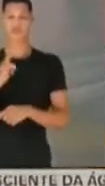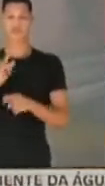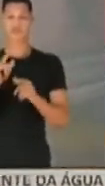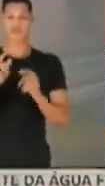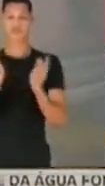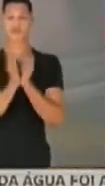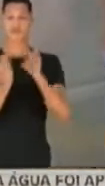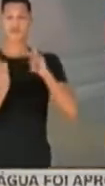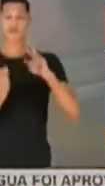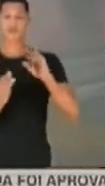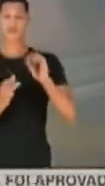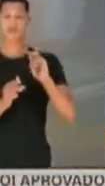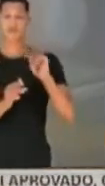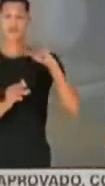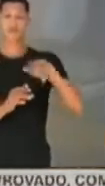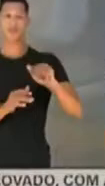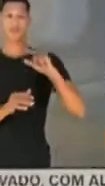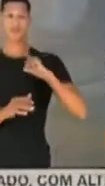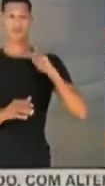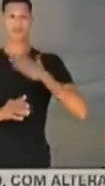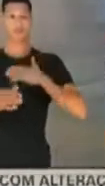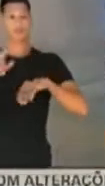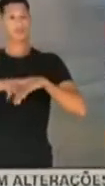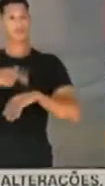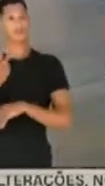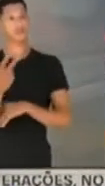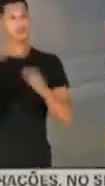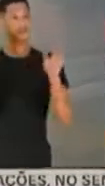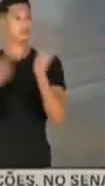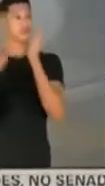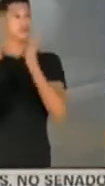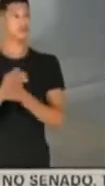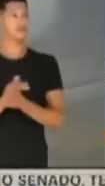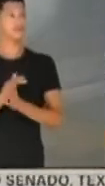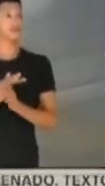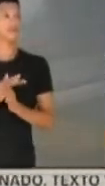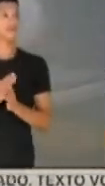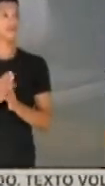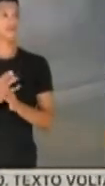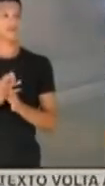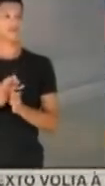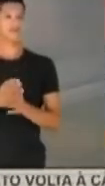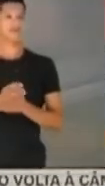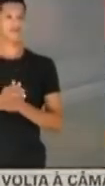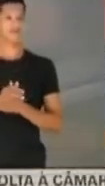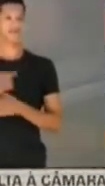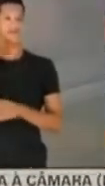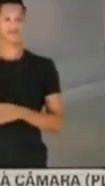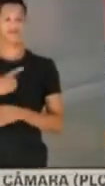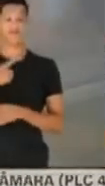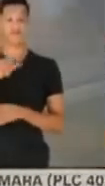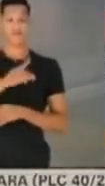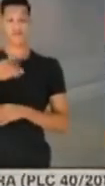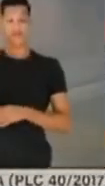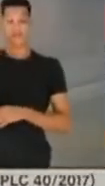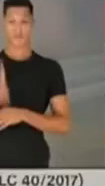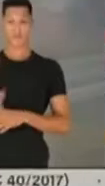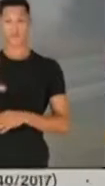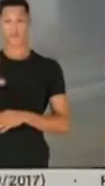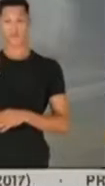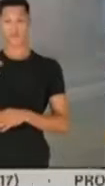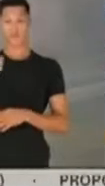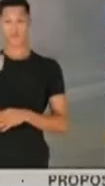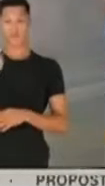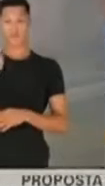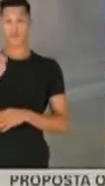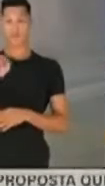propina, fez duas denúncias a um coronel do Exército, do diretor de logística do Ministério da